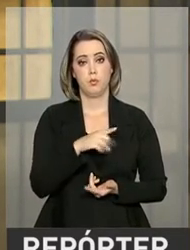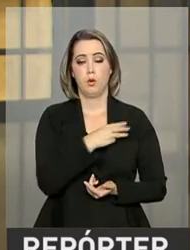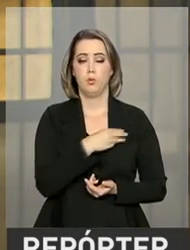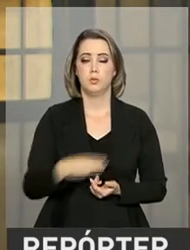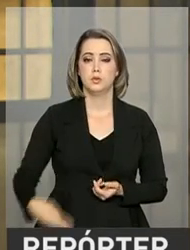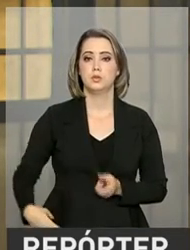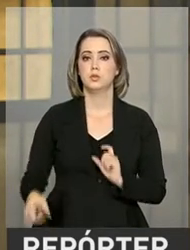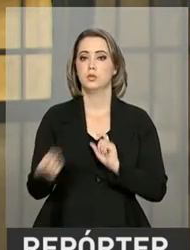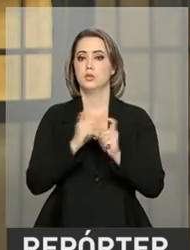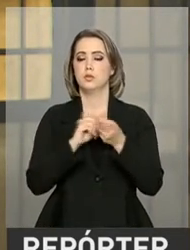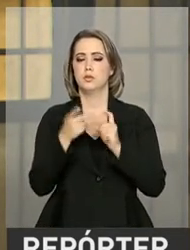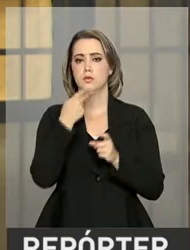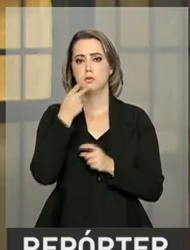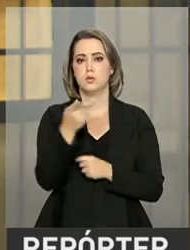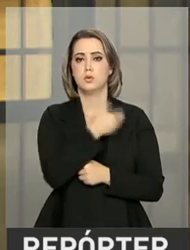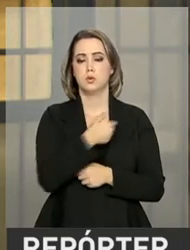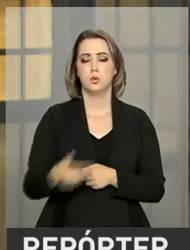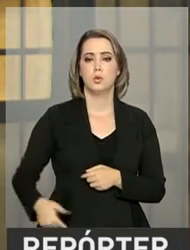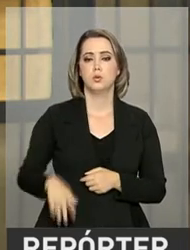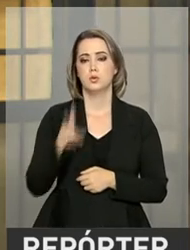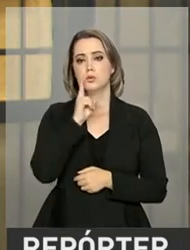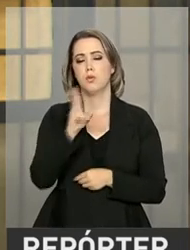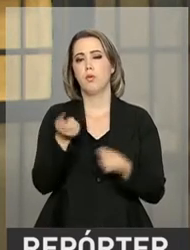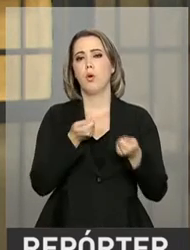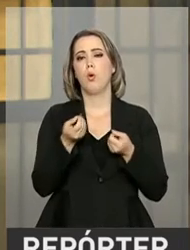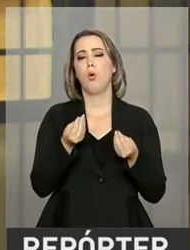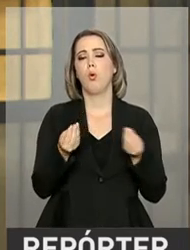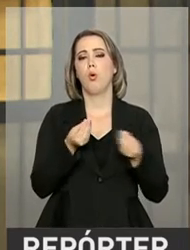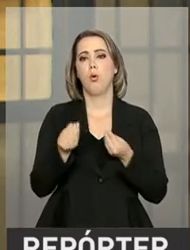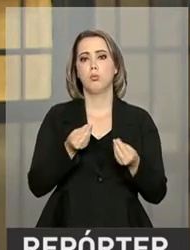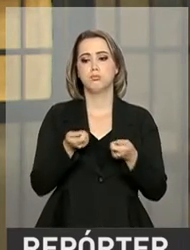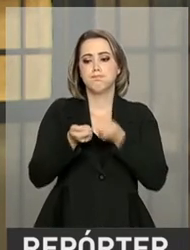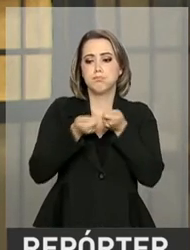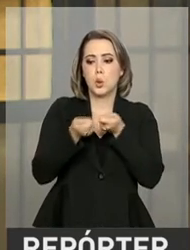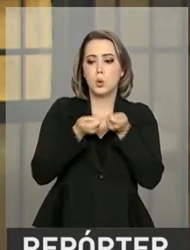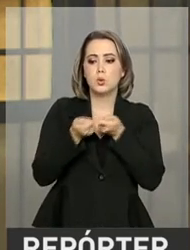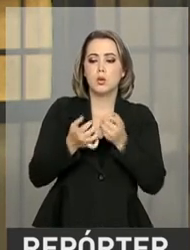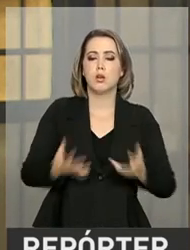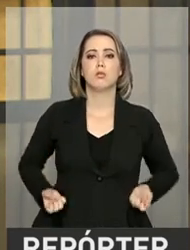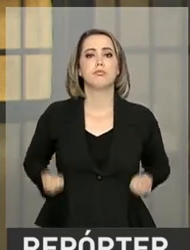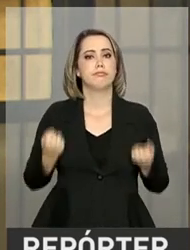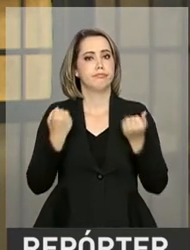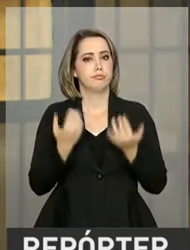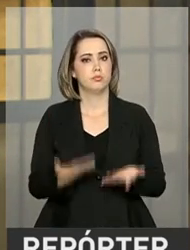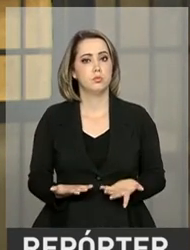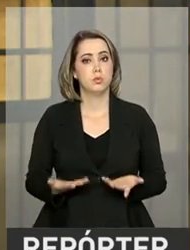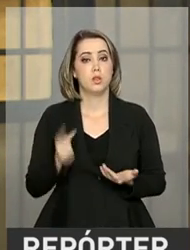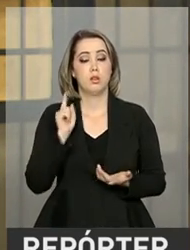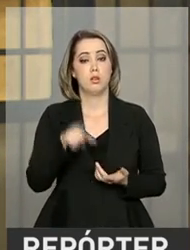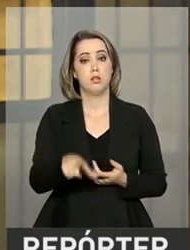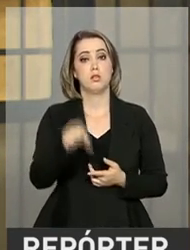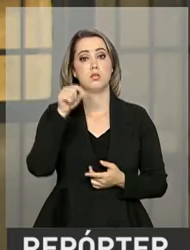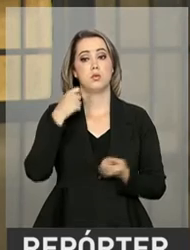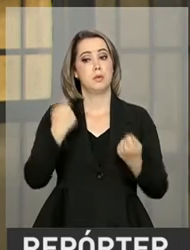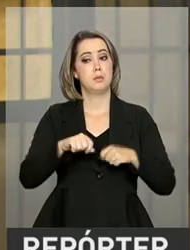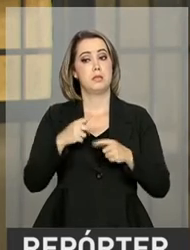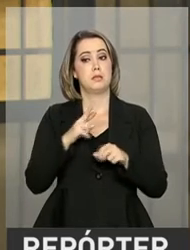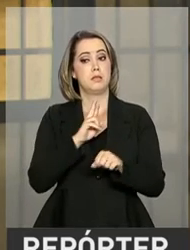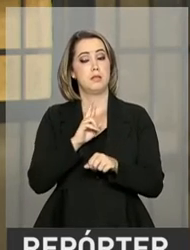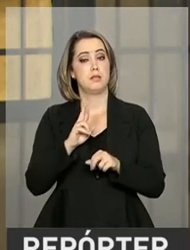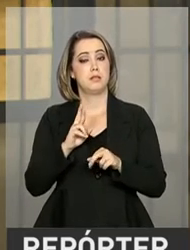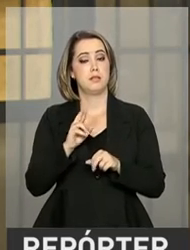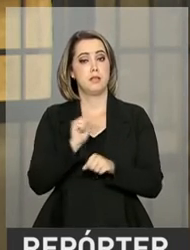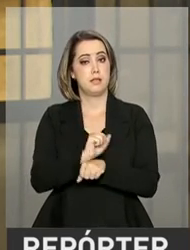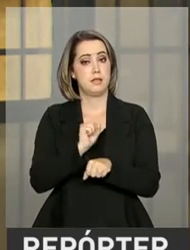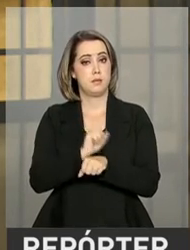ministro da fazenda o governo avalia como vai equilibrar a conta ele afirmou que essa decisão depende de julgamentos que correm na